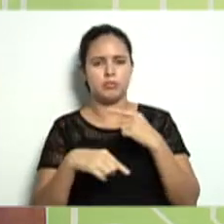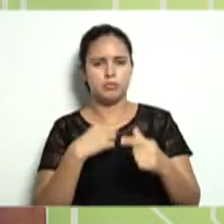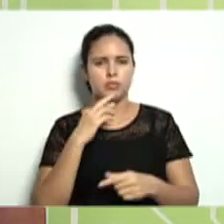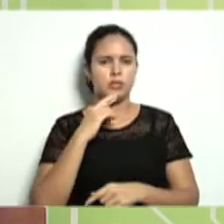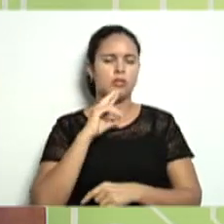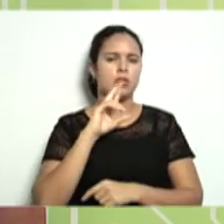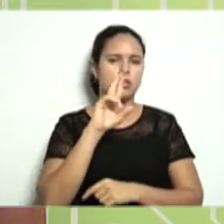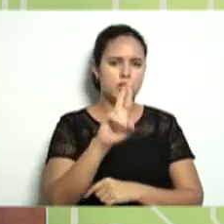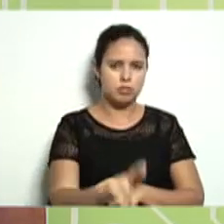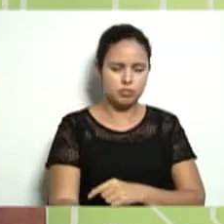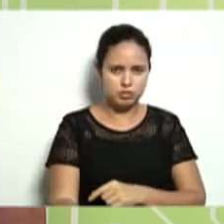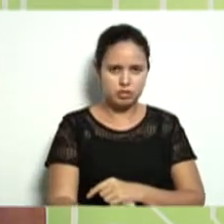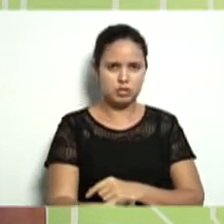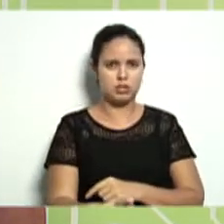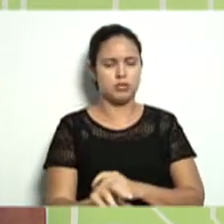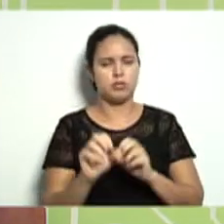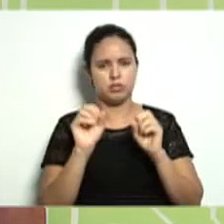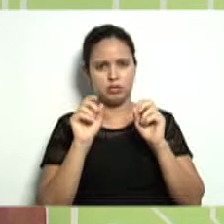possa